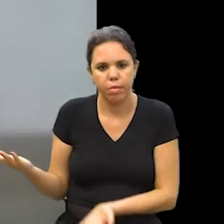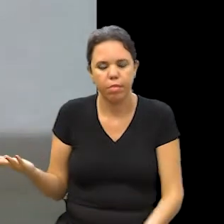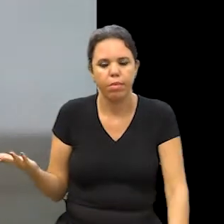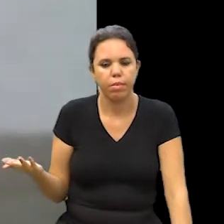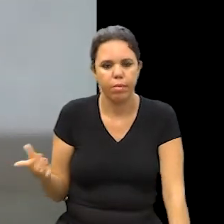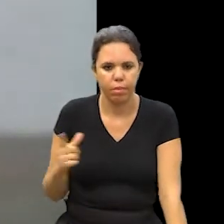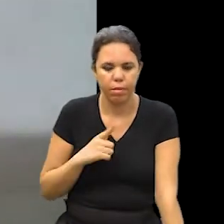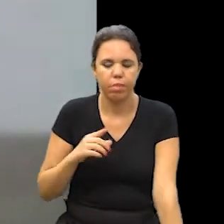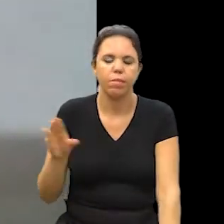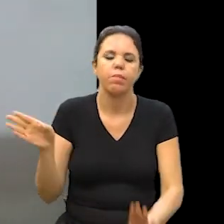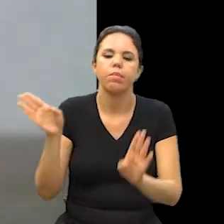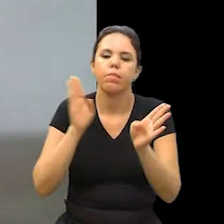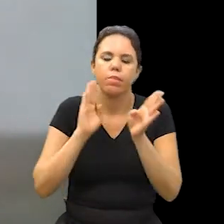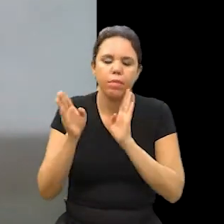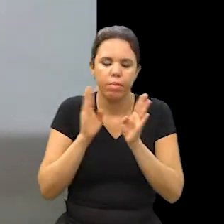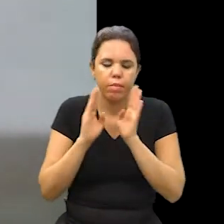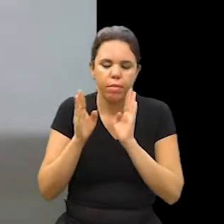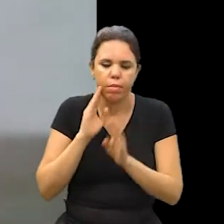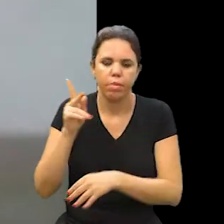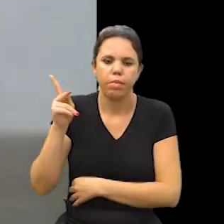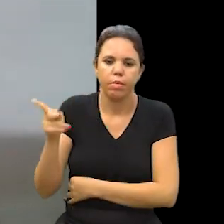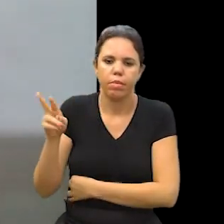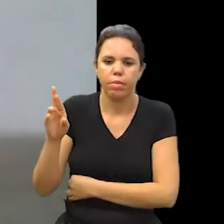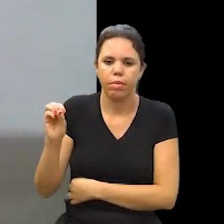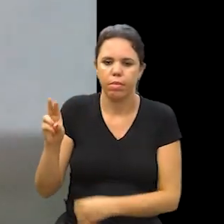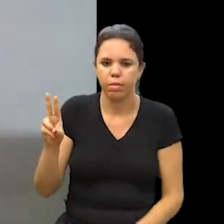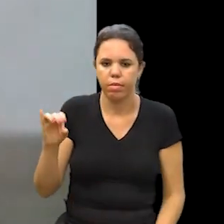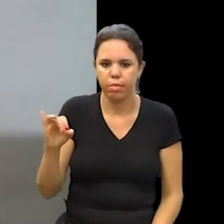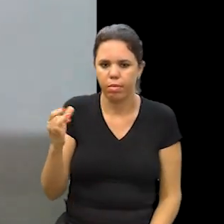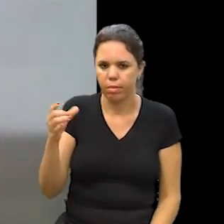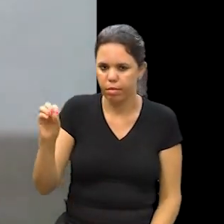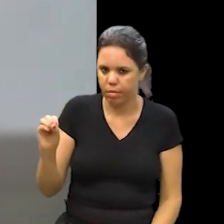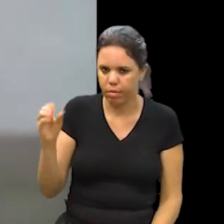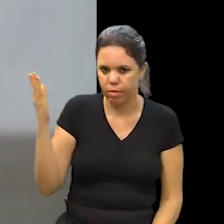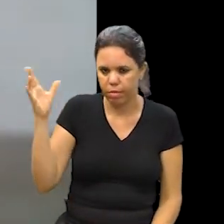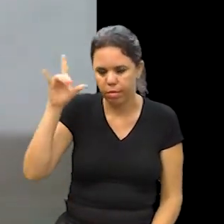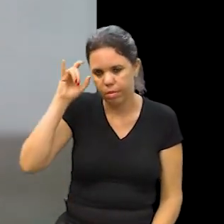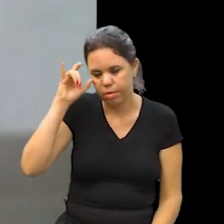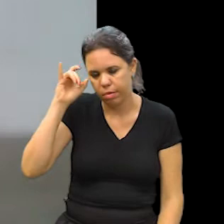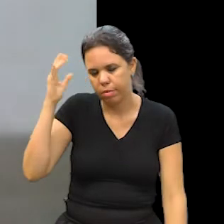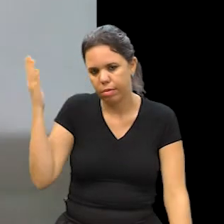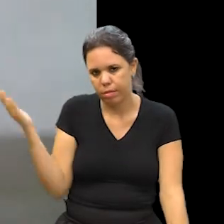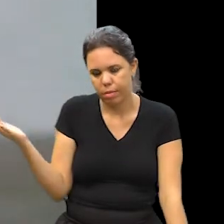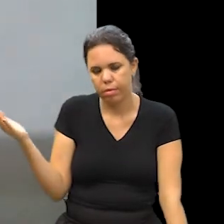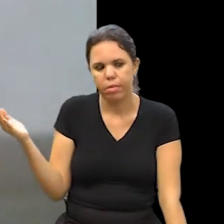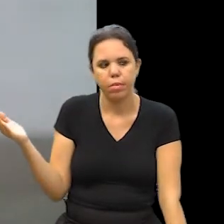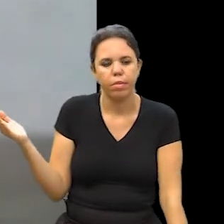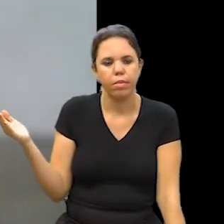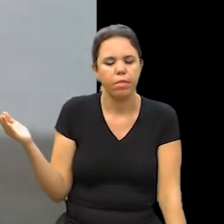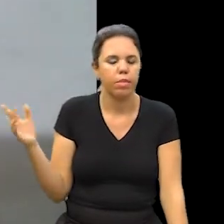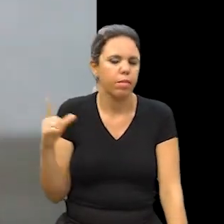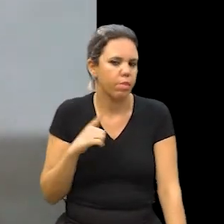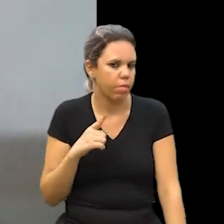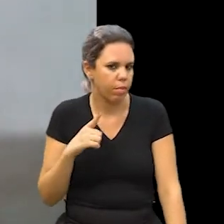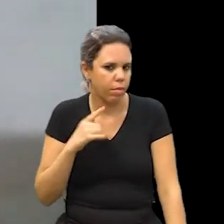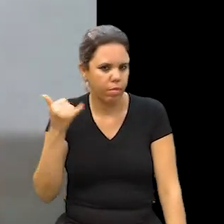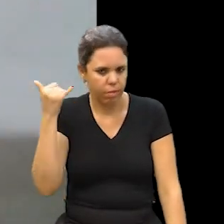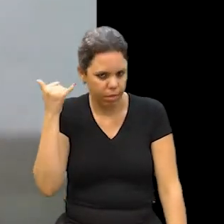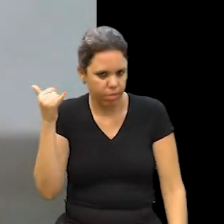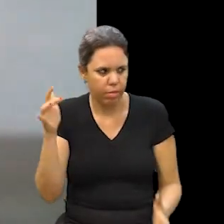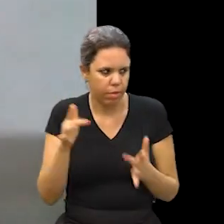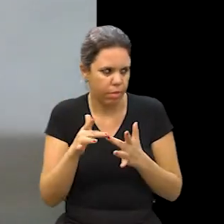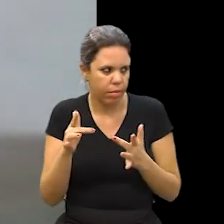a gente está no Face, né, como Provisão, no Face, no Instagram, e a gente tem o nosso